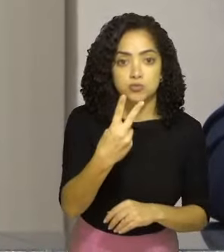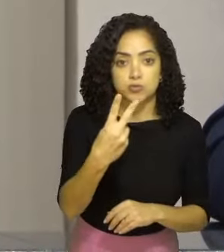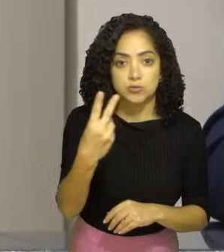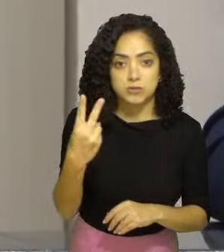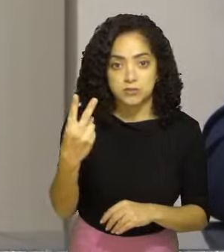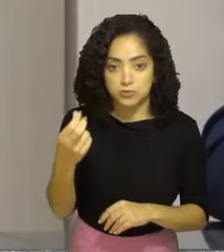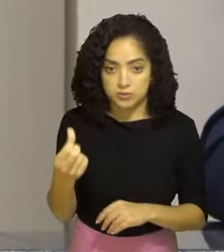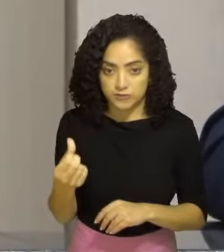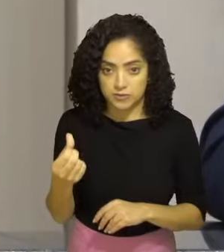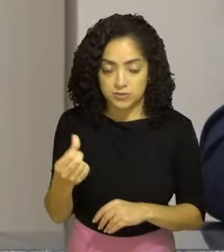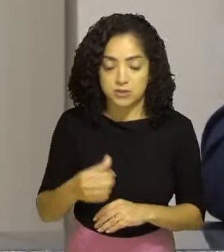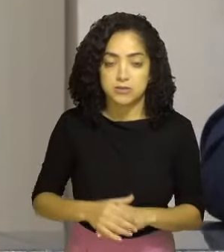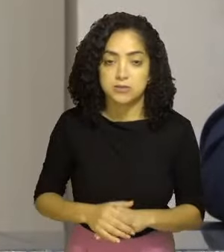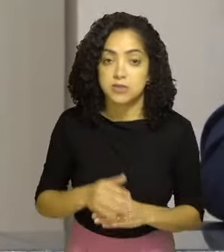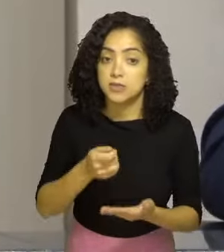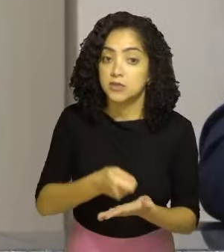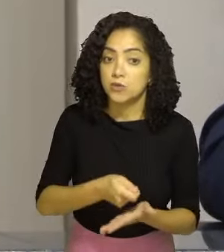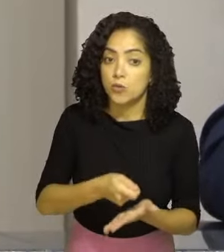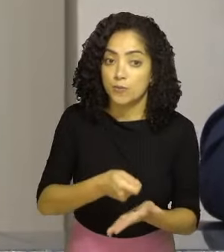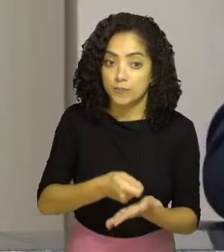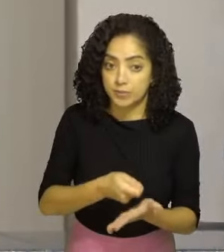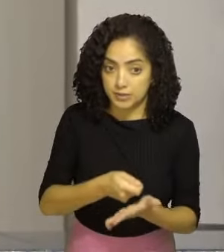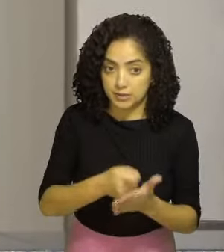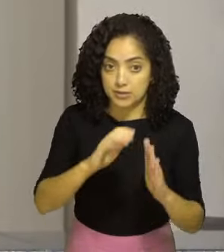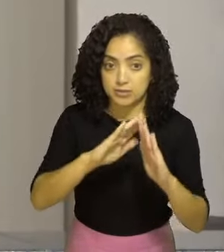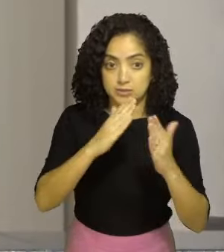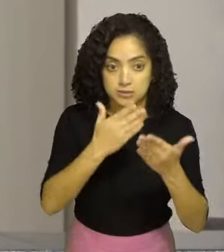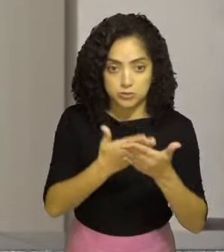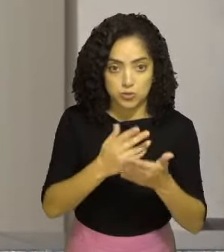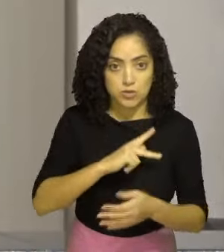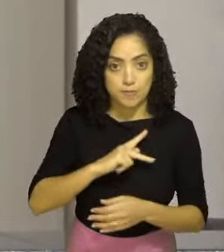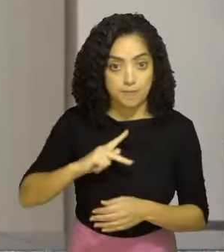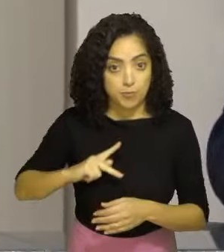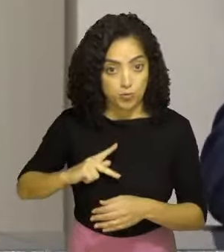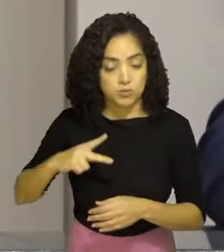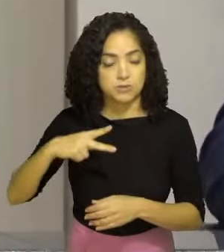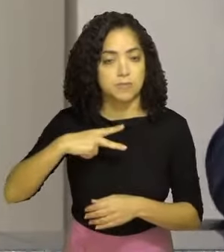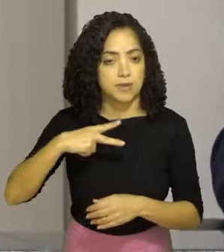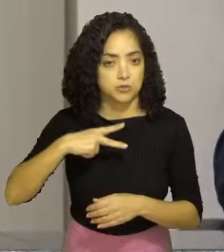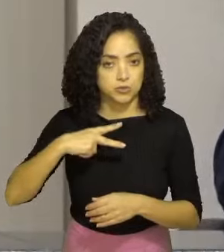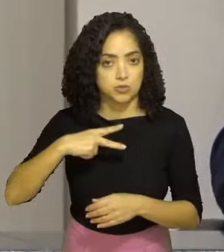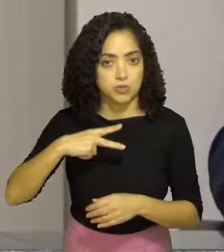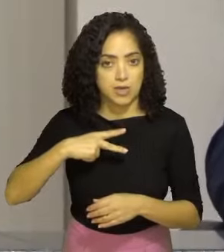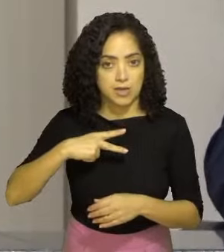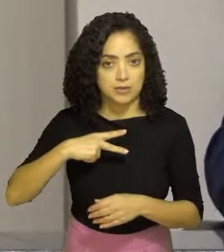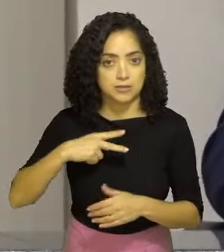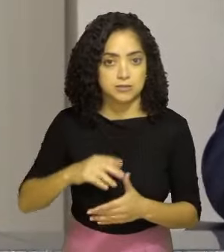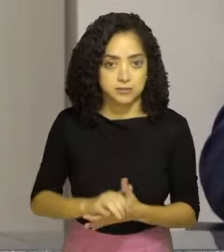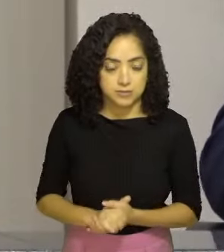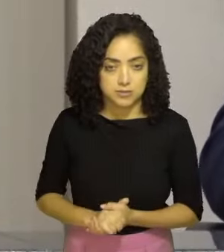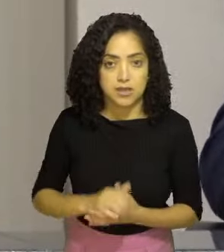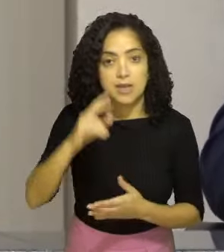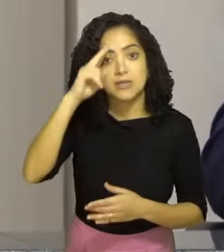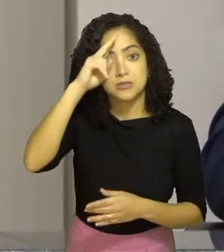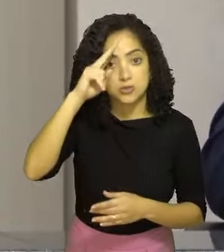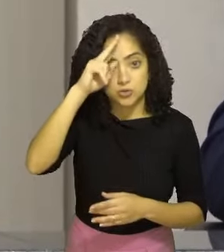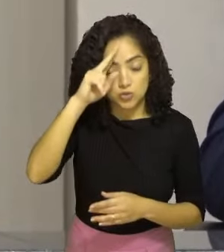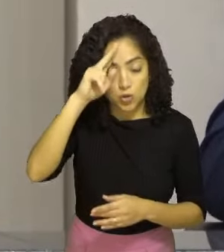18.226, que obriga as escolas públicas e particulares a contar a história das